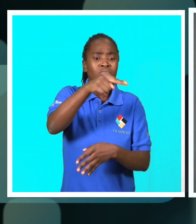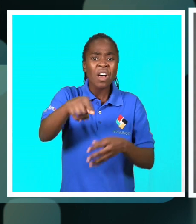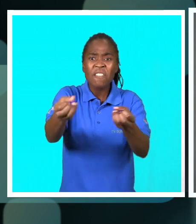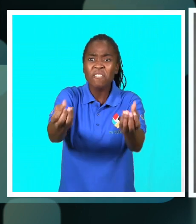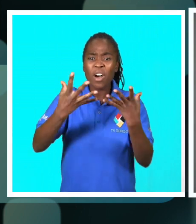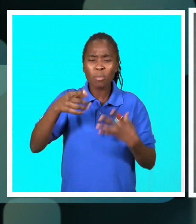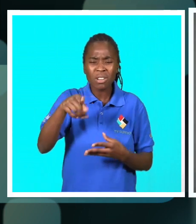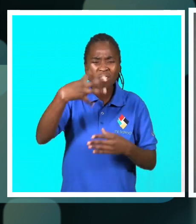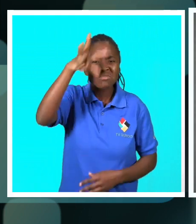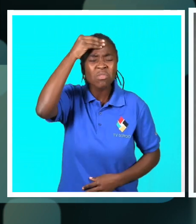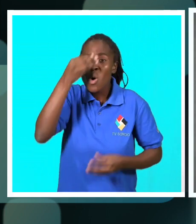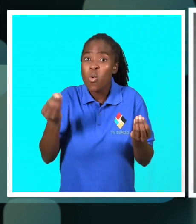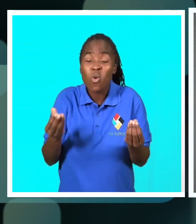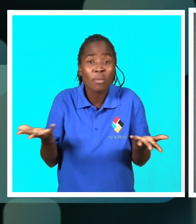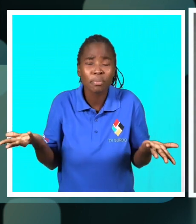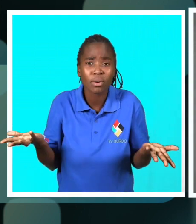sua interpretação.